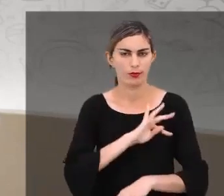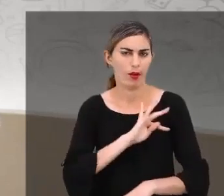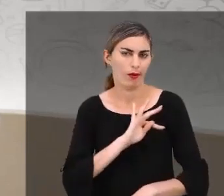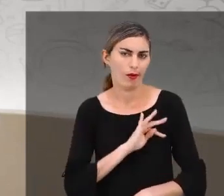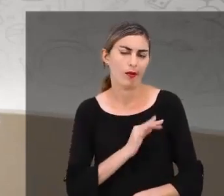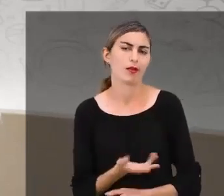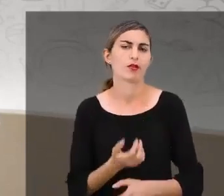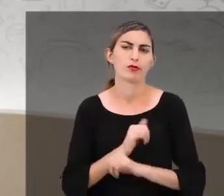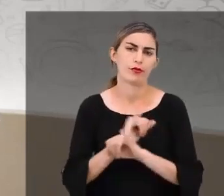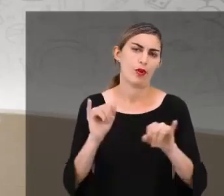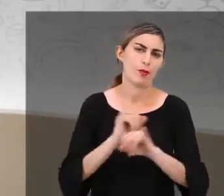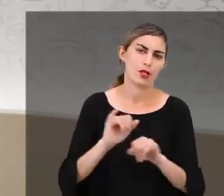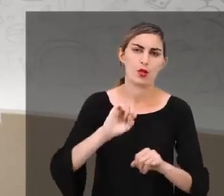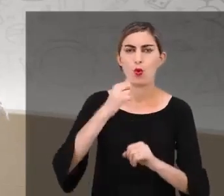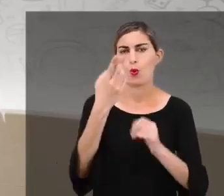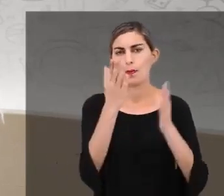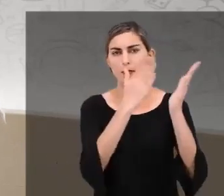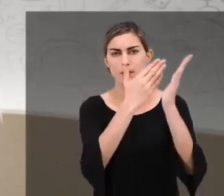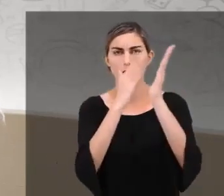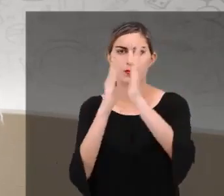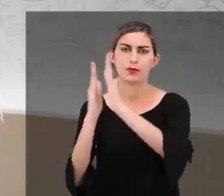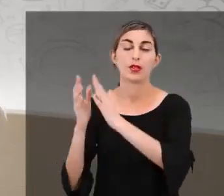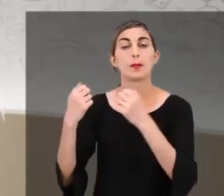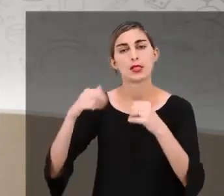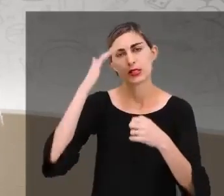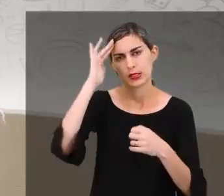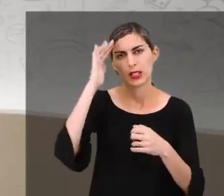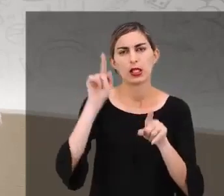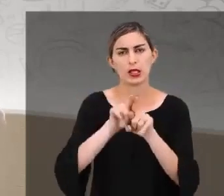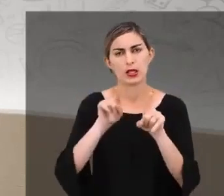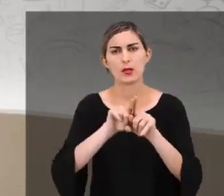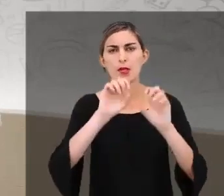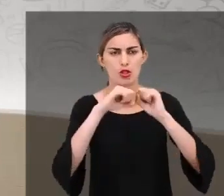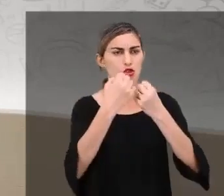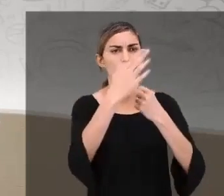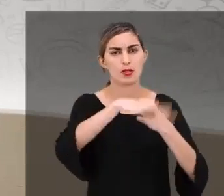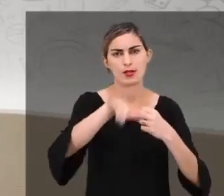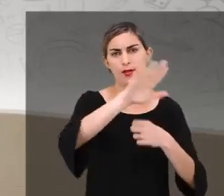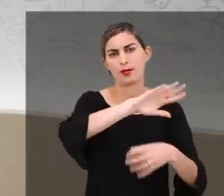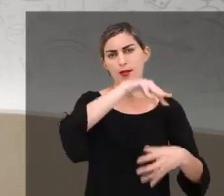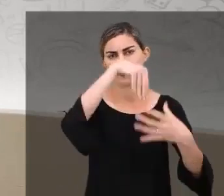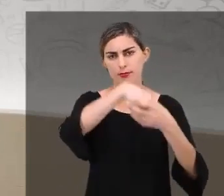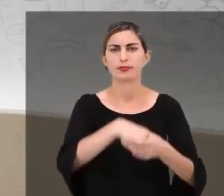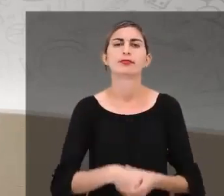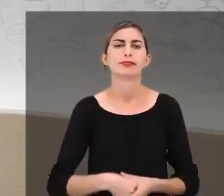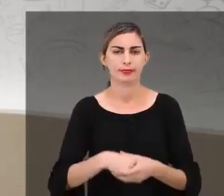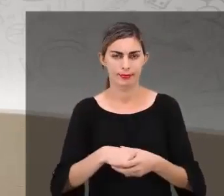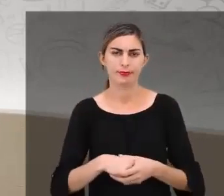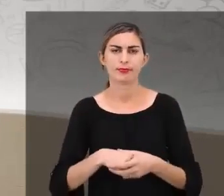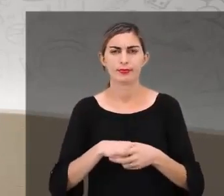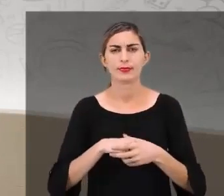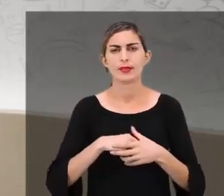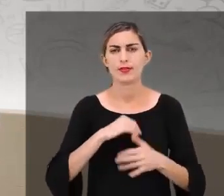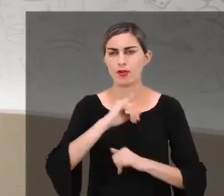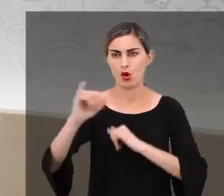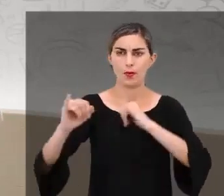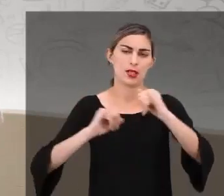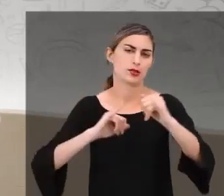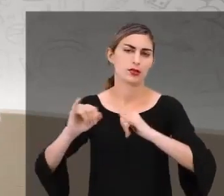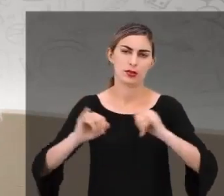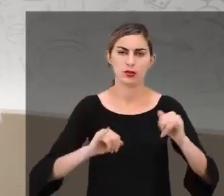técnico ou seja bibliotecário, tem que compreender também o contexto social no qual ele está inserido e tratando esses tipos de